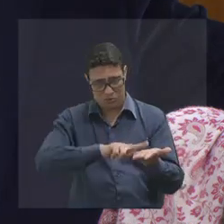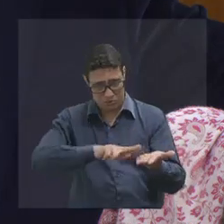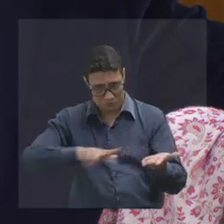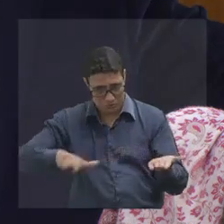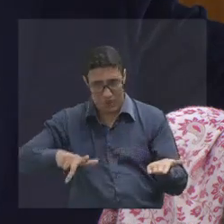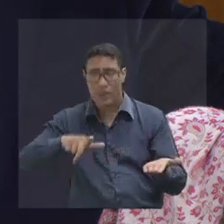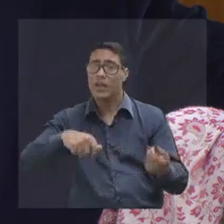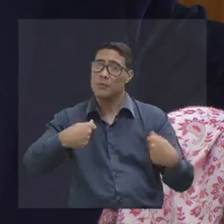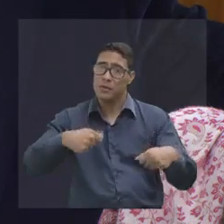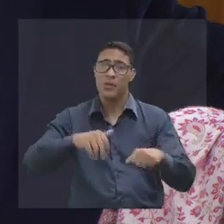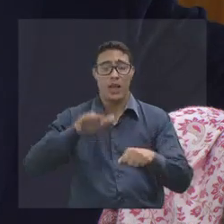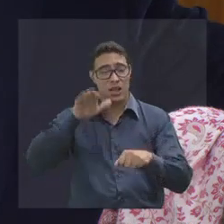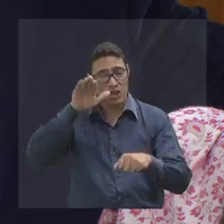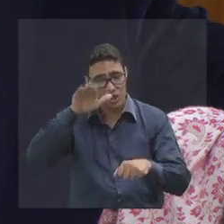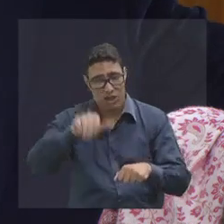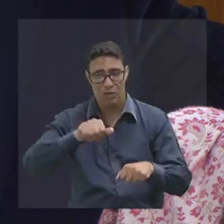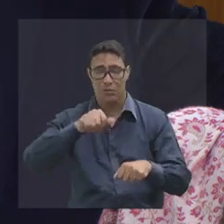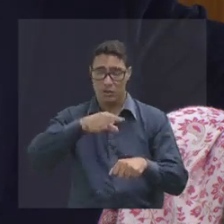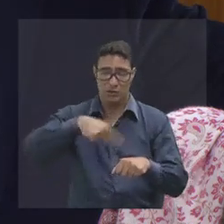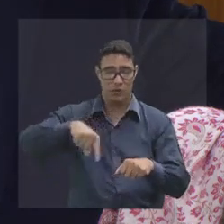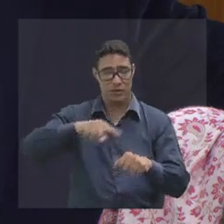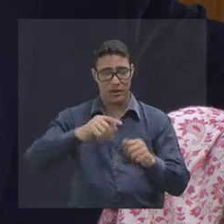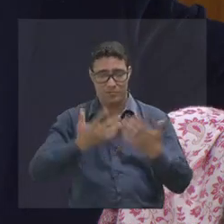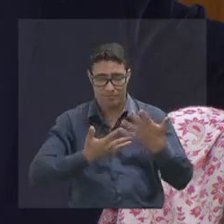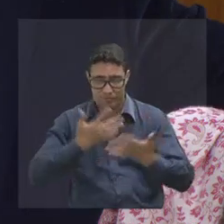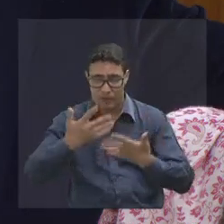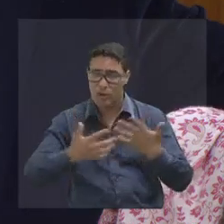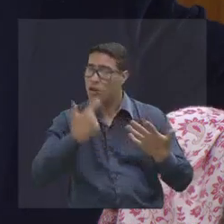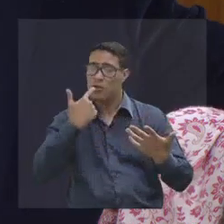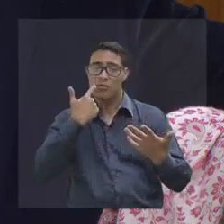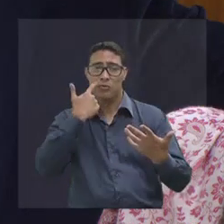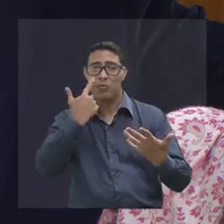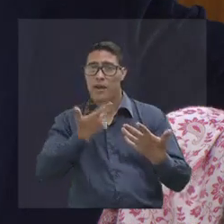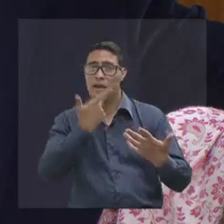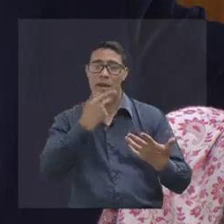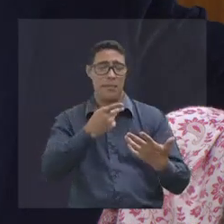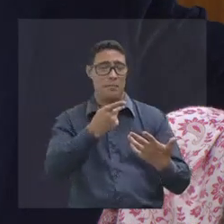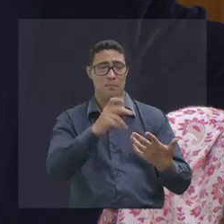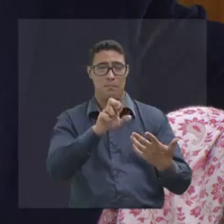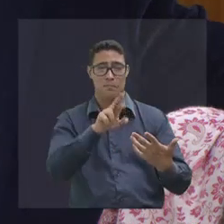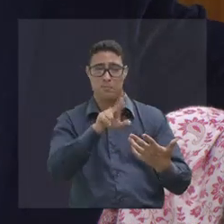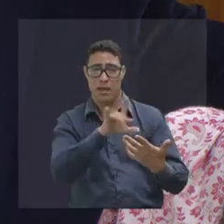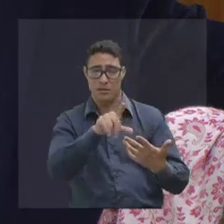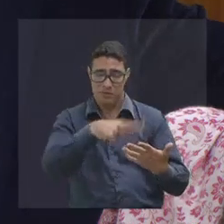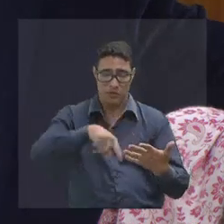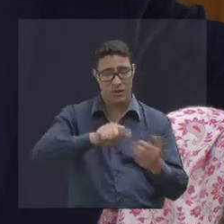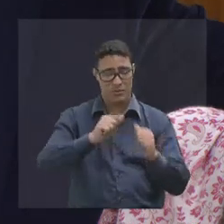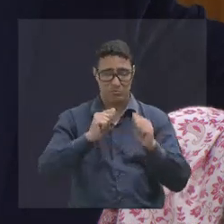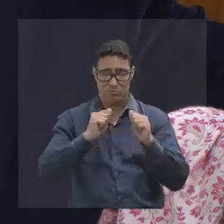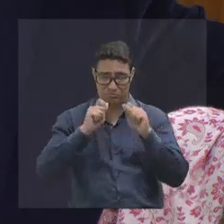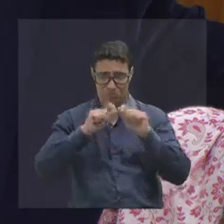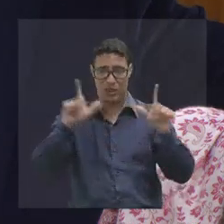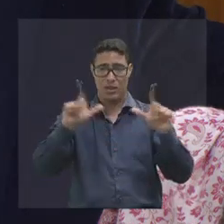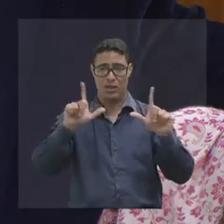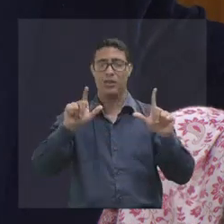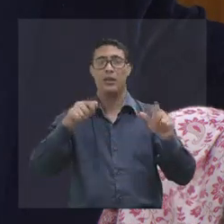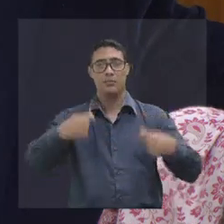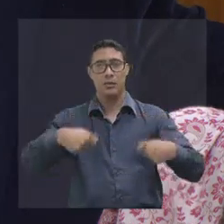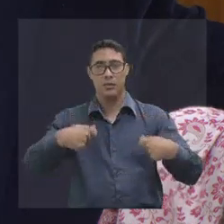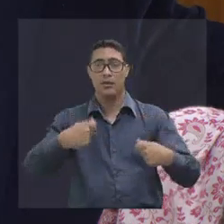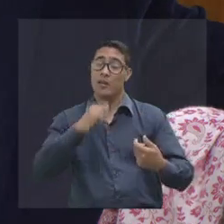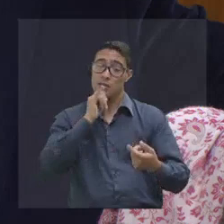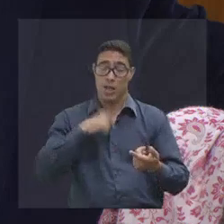deveria chamar a atenção da senhora não deveria te levar nenhuma concepção prévia mas deveria chamar atenção quando alguém tem problemas